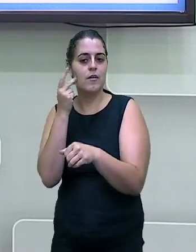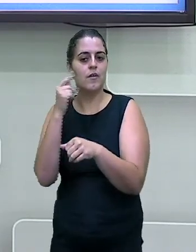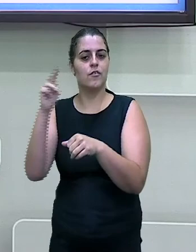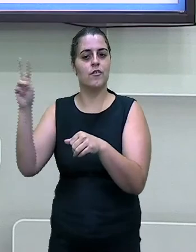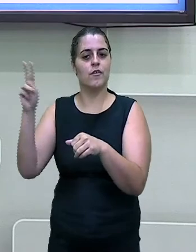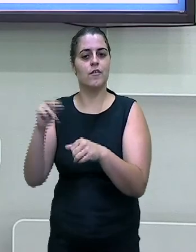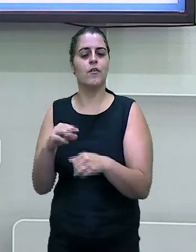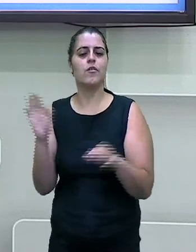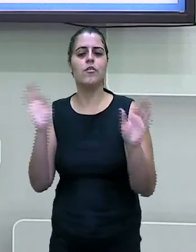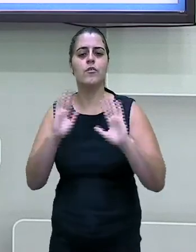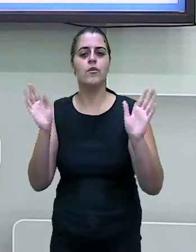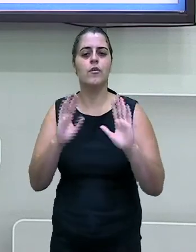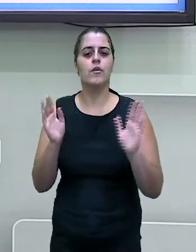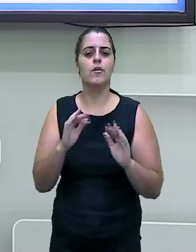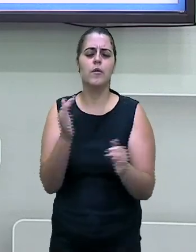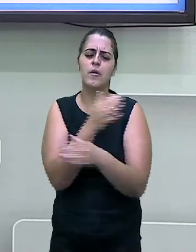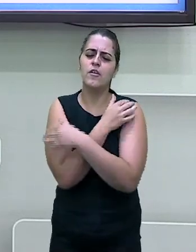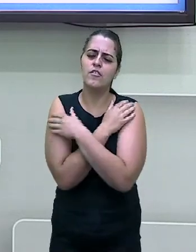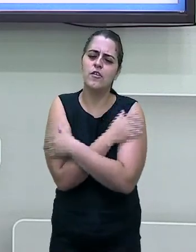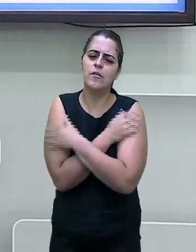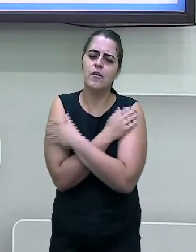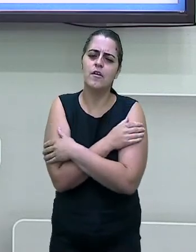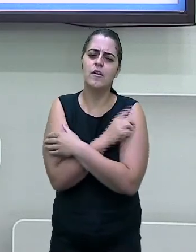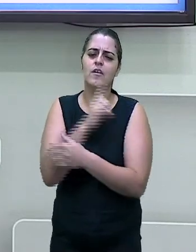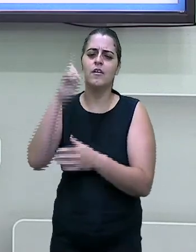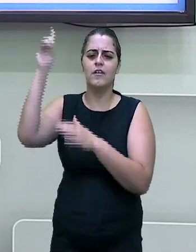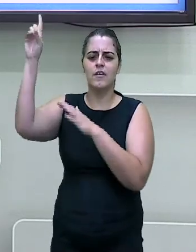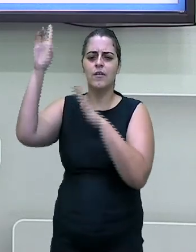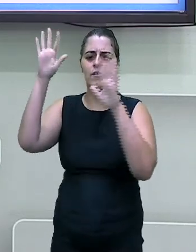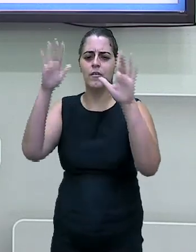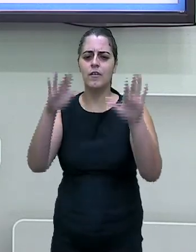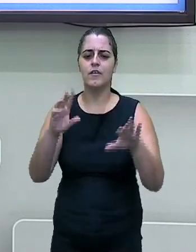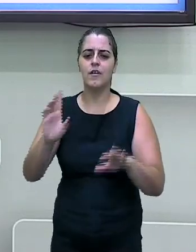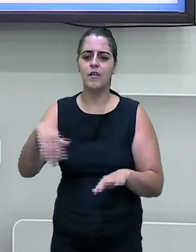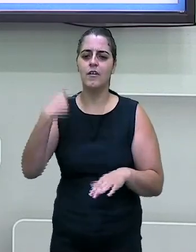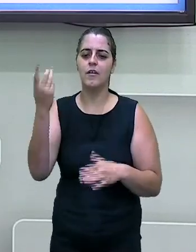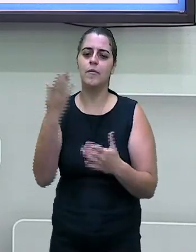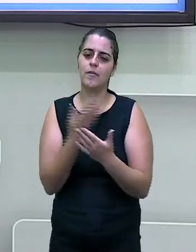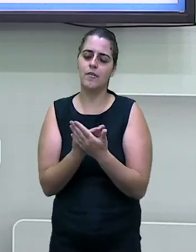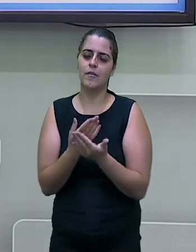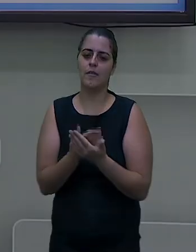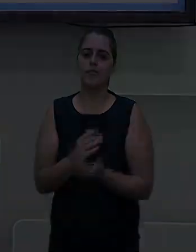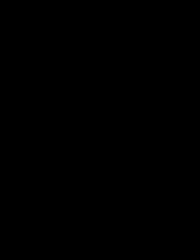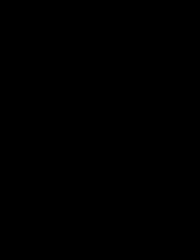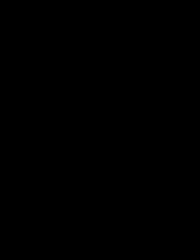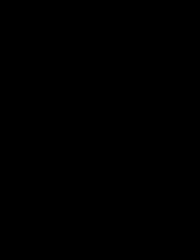SMED-GV. Tchau, forte abraço e até a próxima aula!